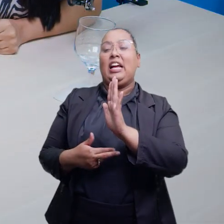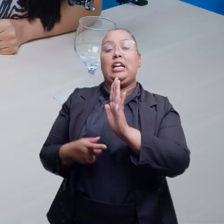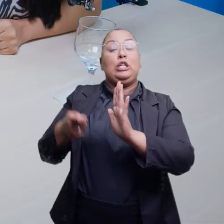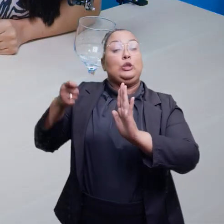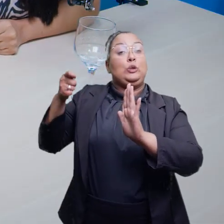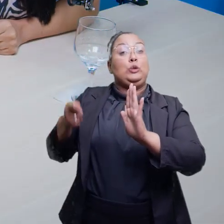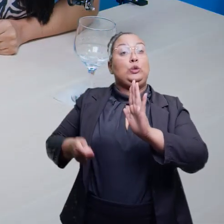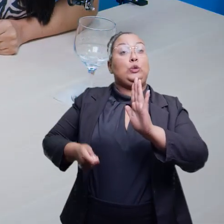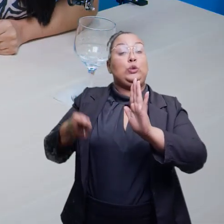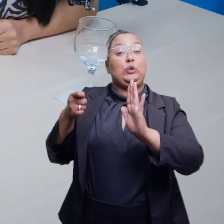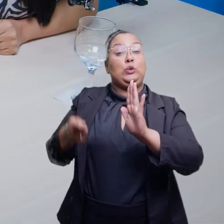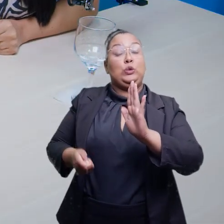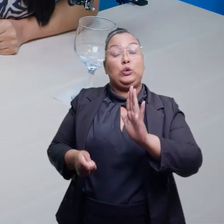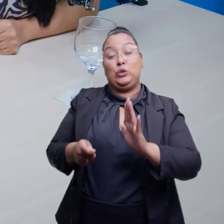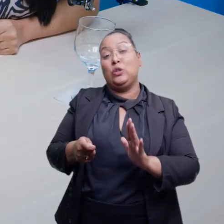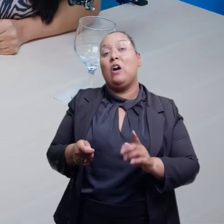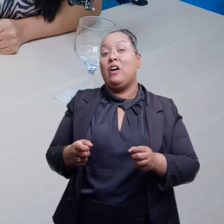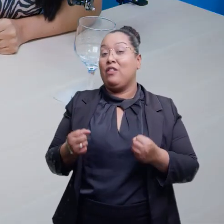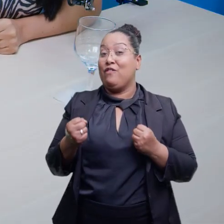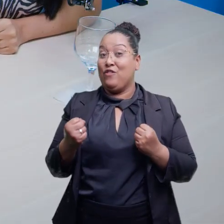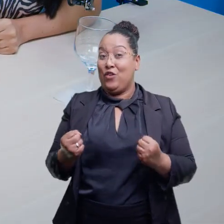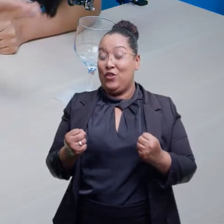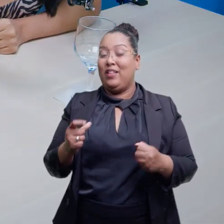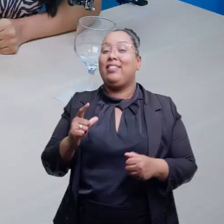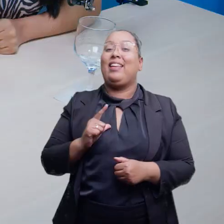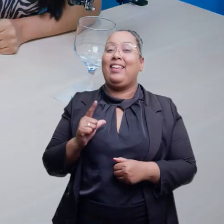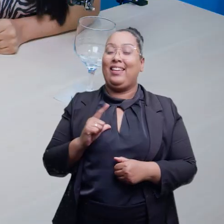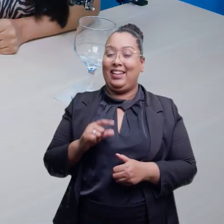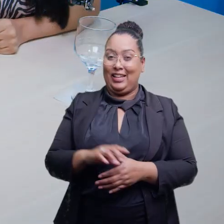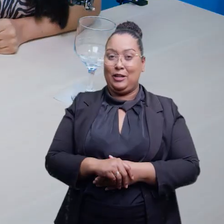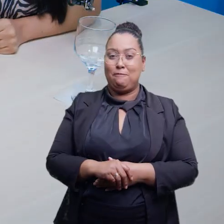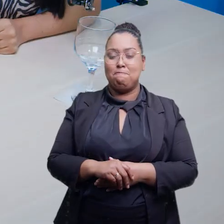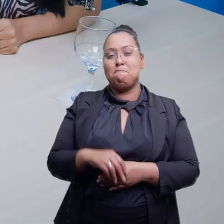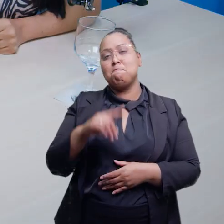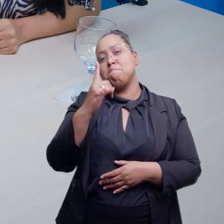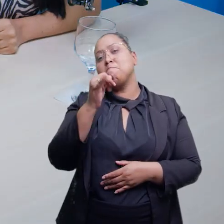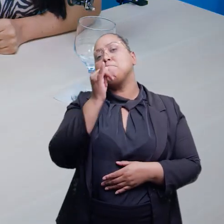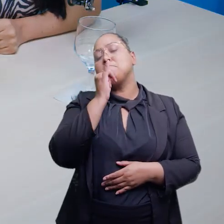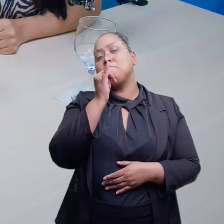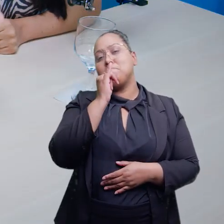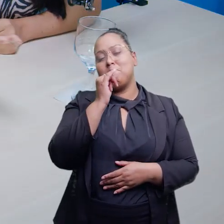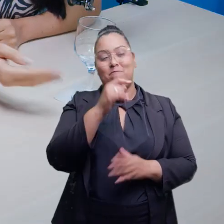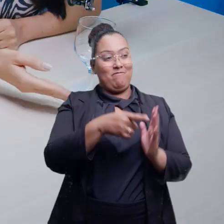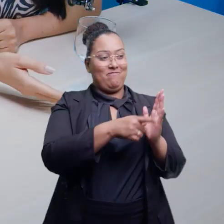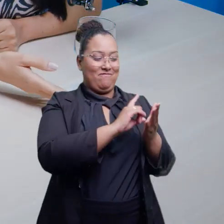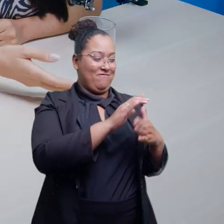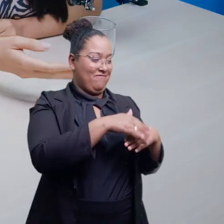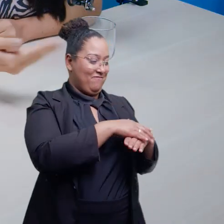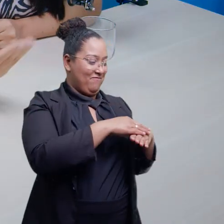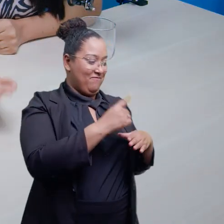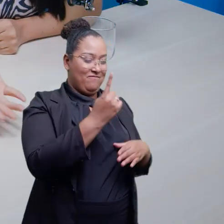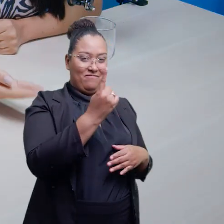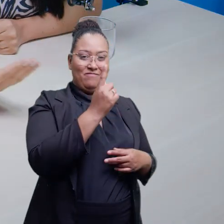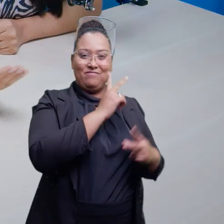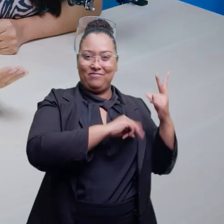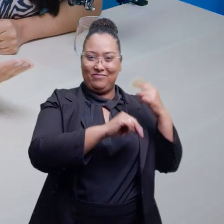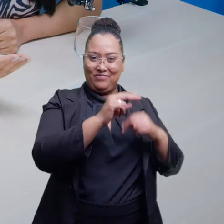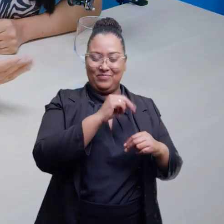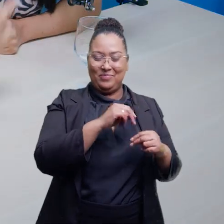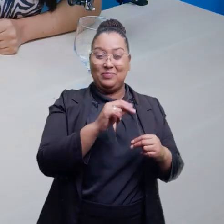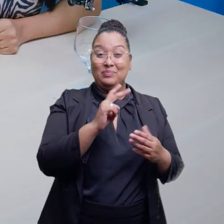regras rigidamente impostas, né? Eu vou dar um exemplo aqui que a gente conversou, né, Vera, de um